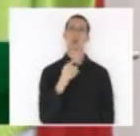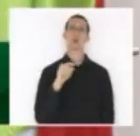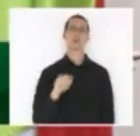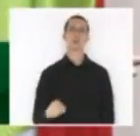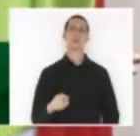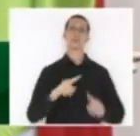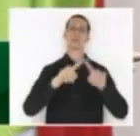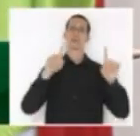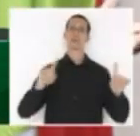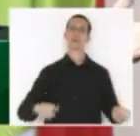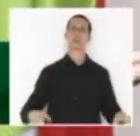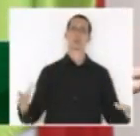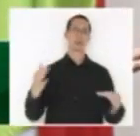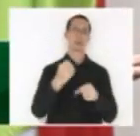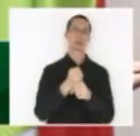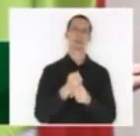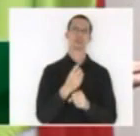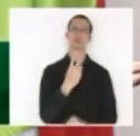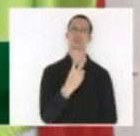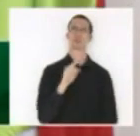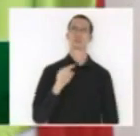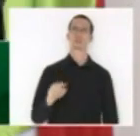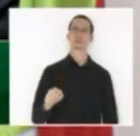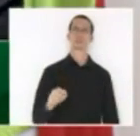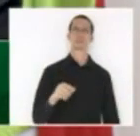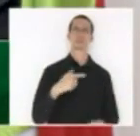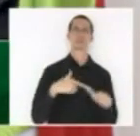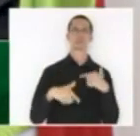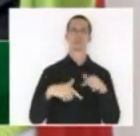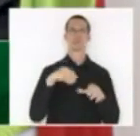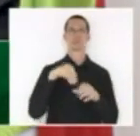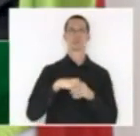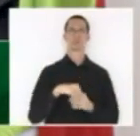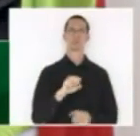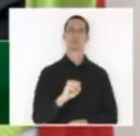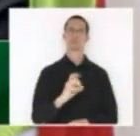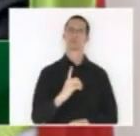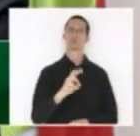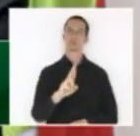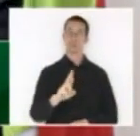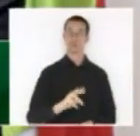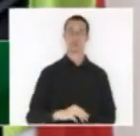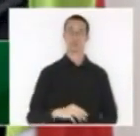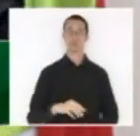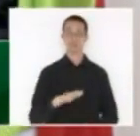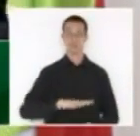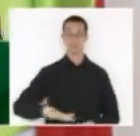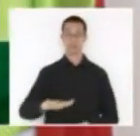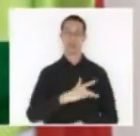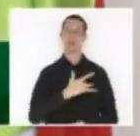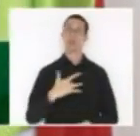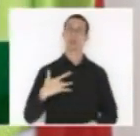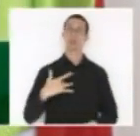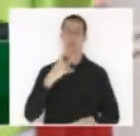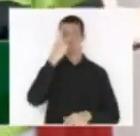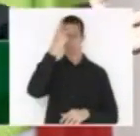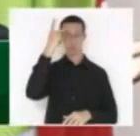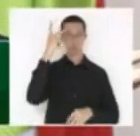no estado, nas SDR, enquanto a saúde não tem gente, a educação não tem